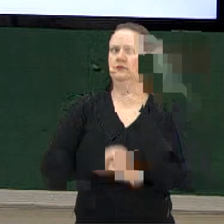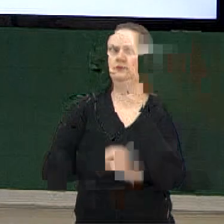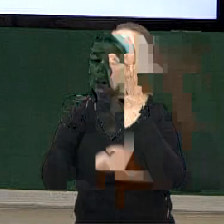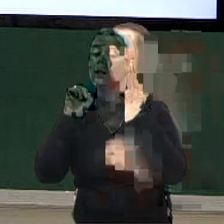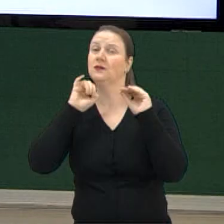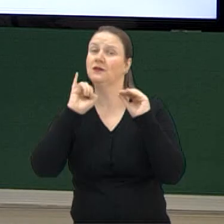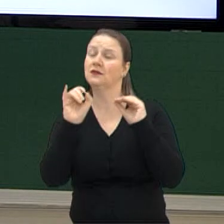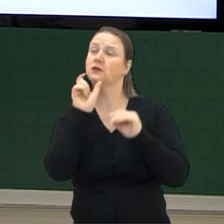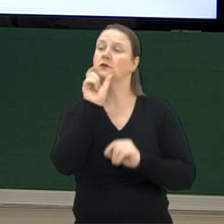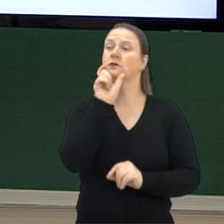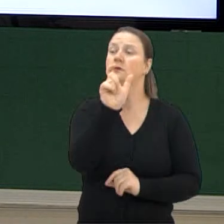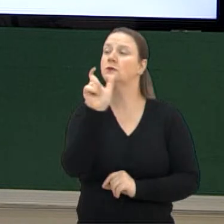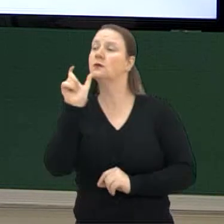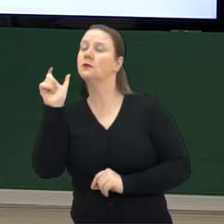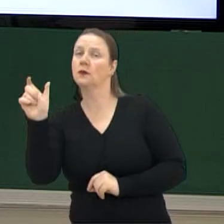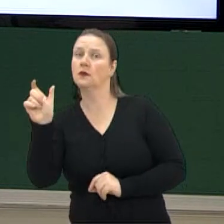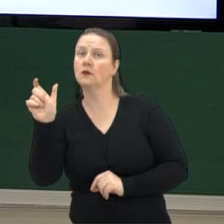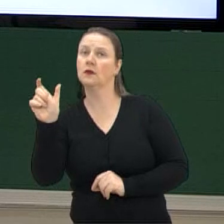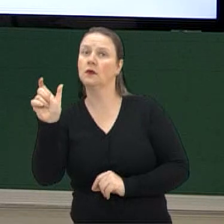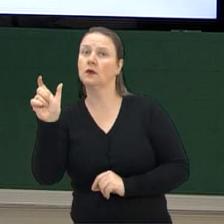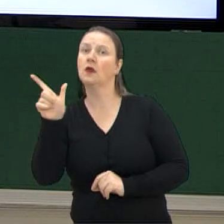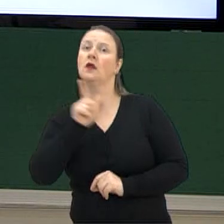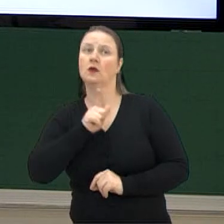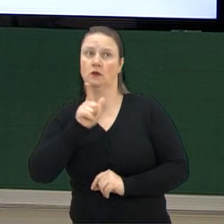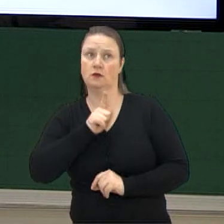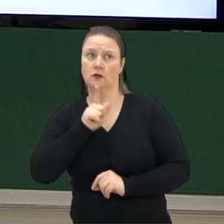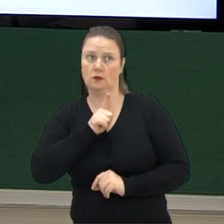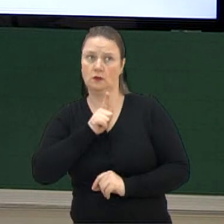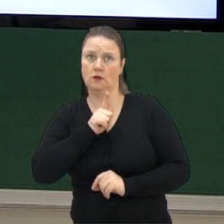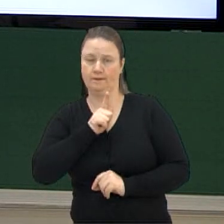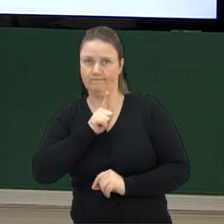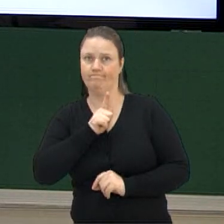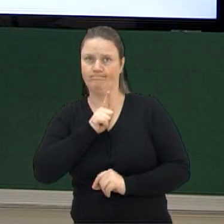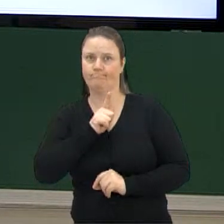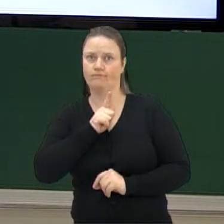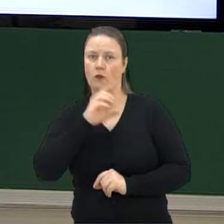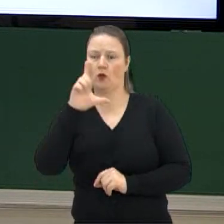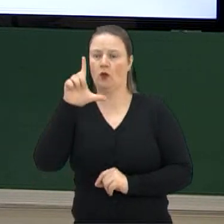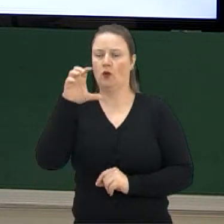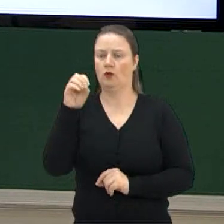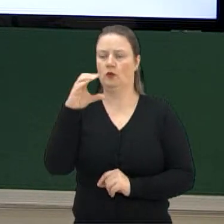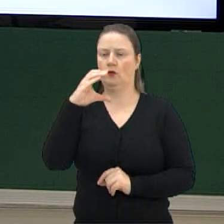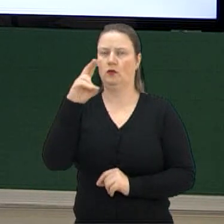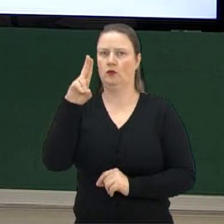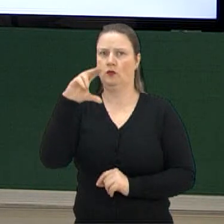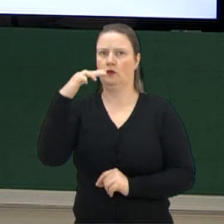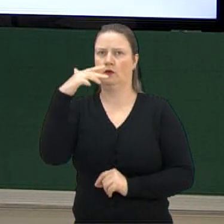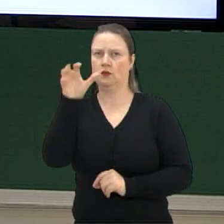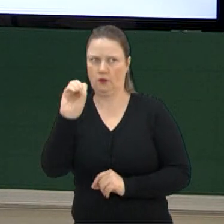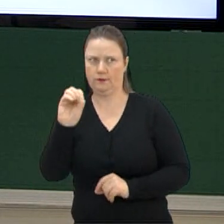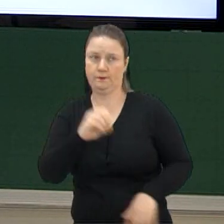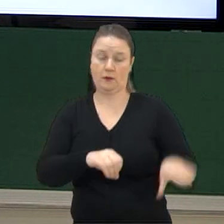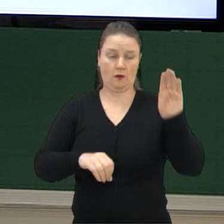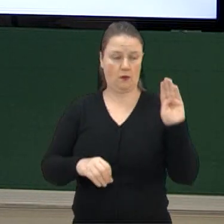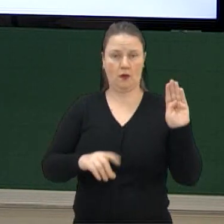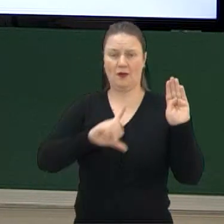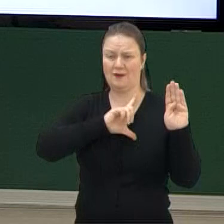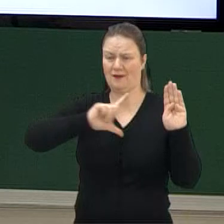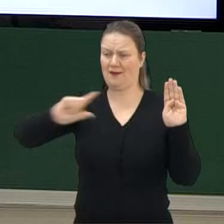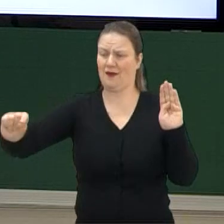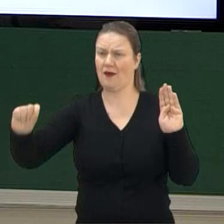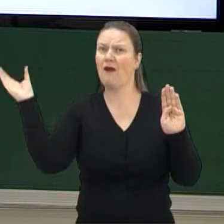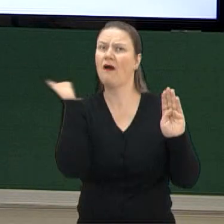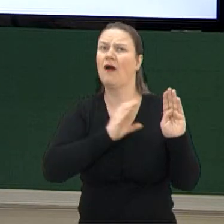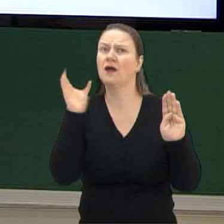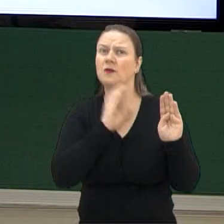Duas palavras, eu tenho o quê? Uma locução. Saiu às pressas da biblioteca. Onde